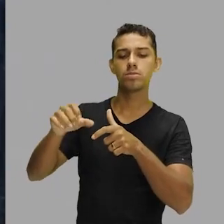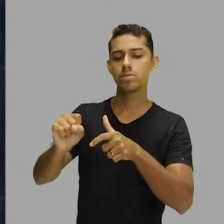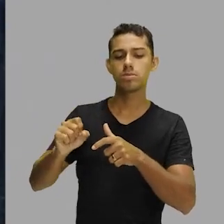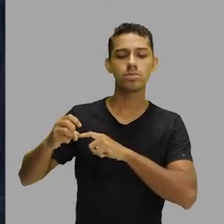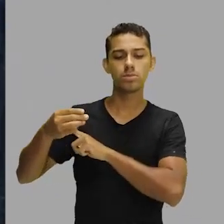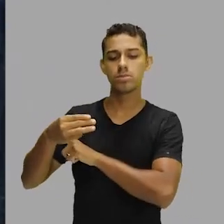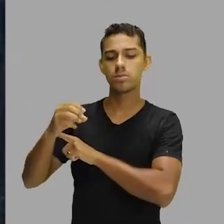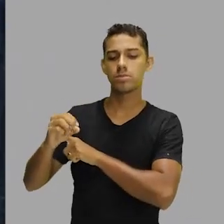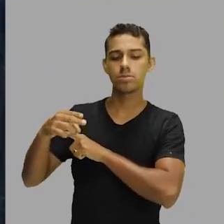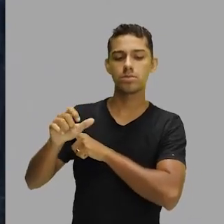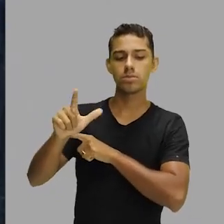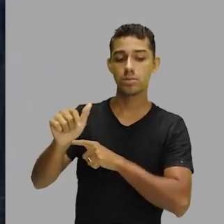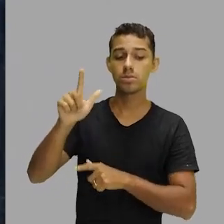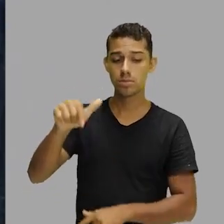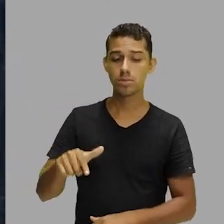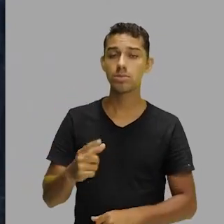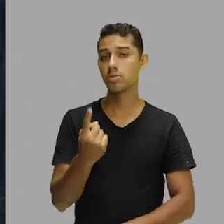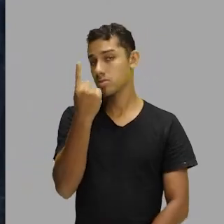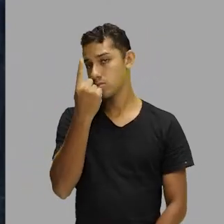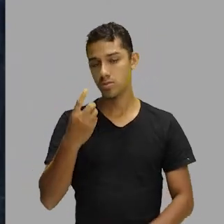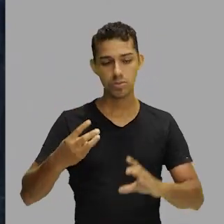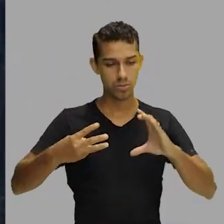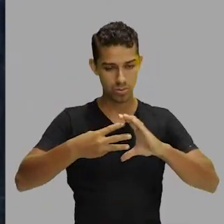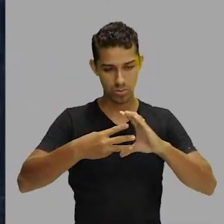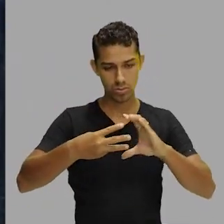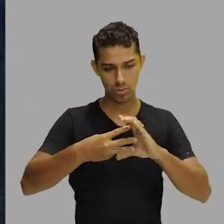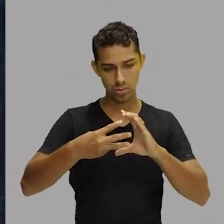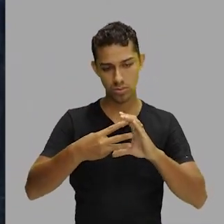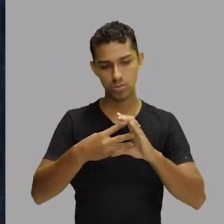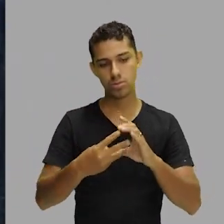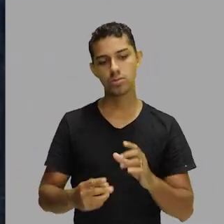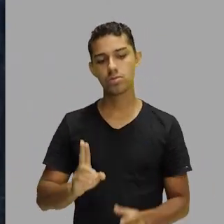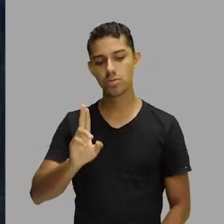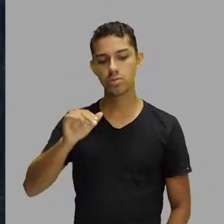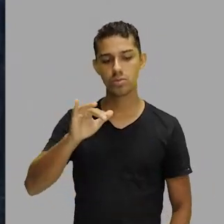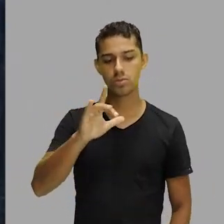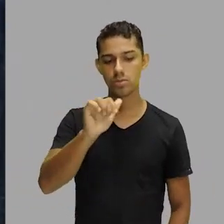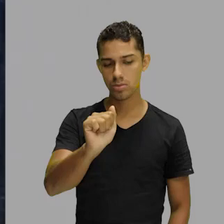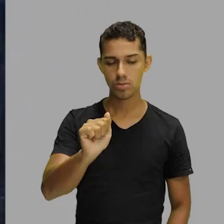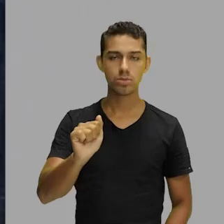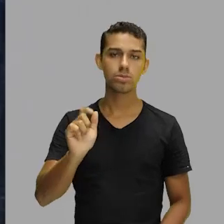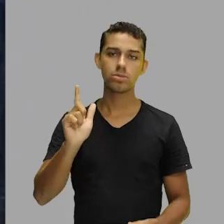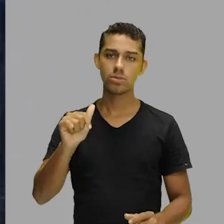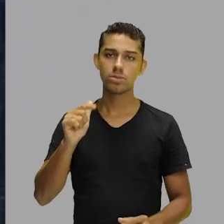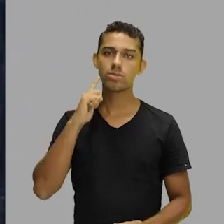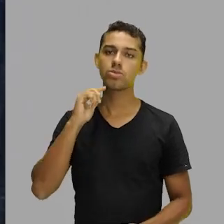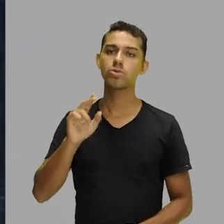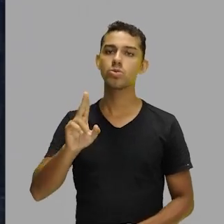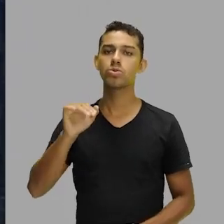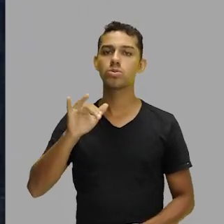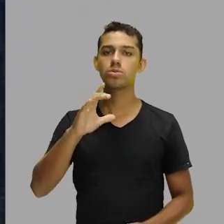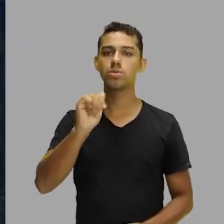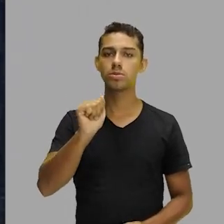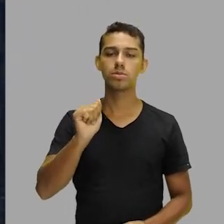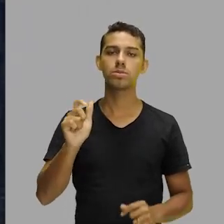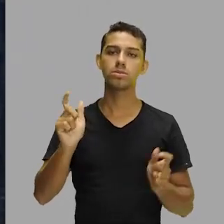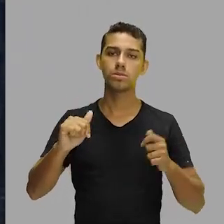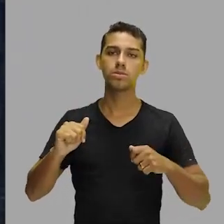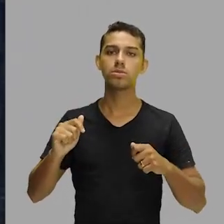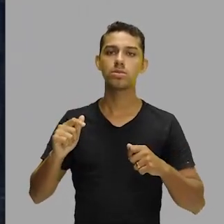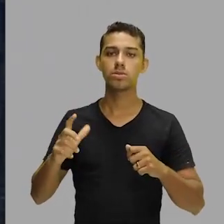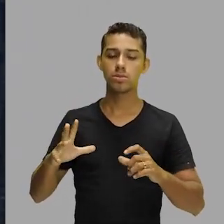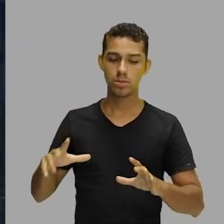são unicelulares, ou seja, são formados por uma única célula, ou seja, a própria célula já é